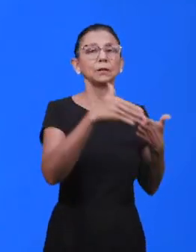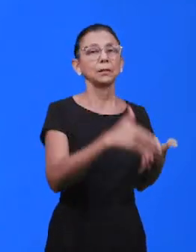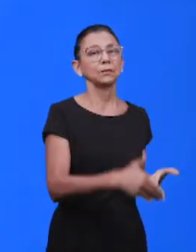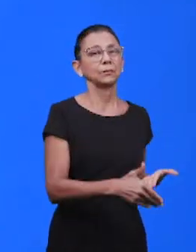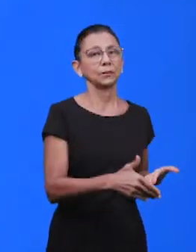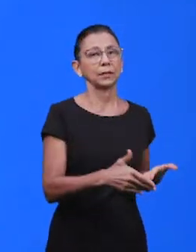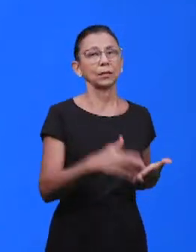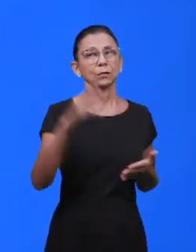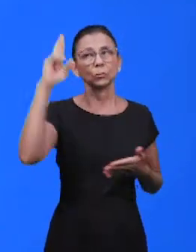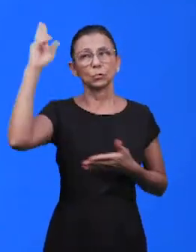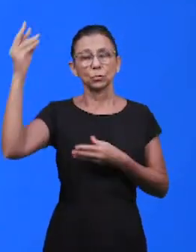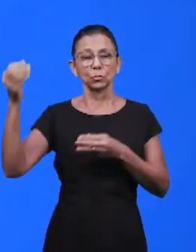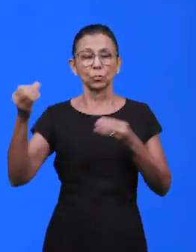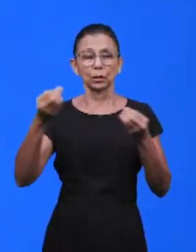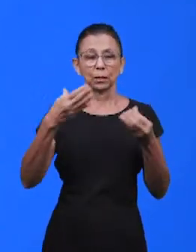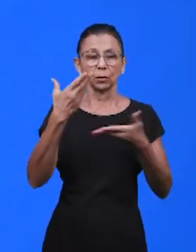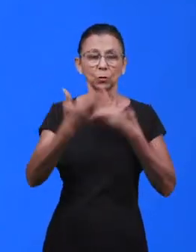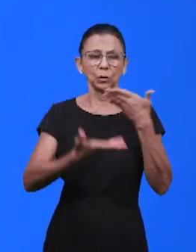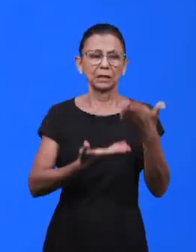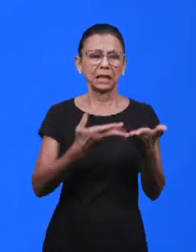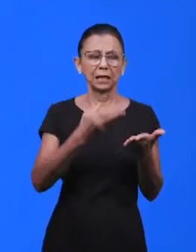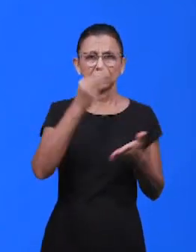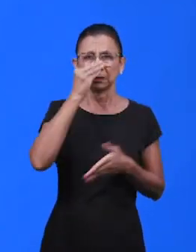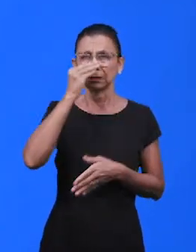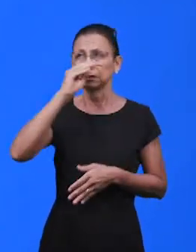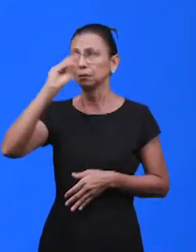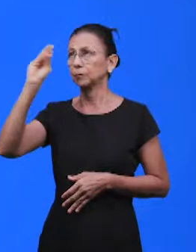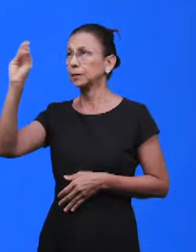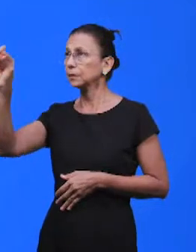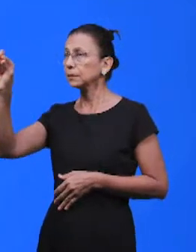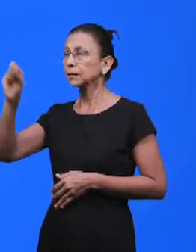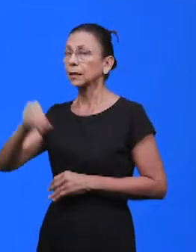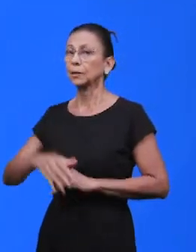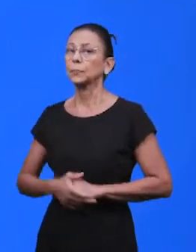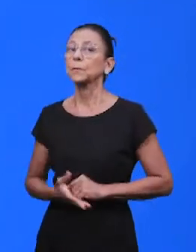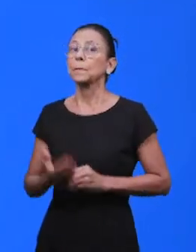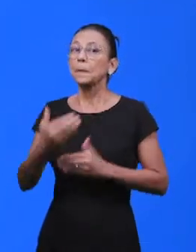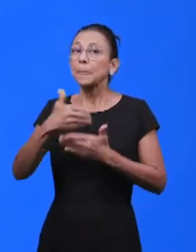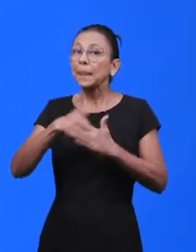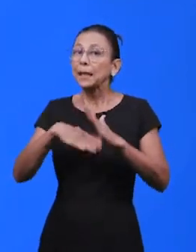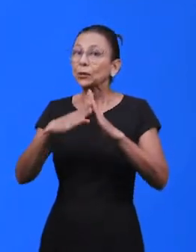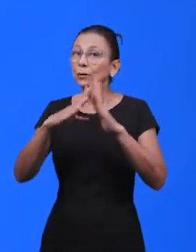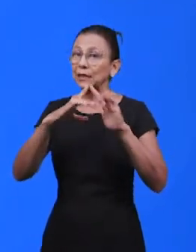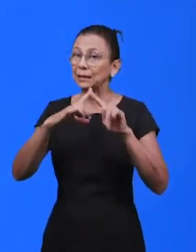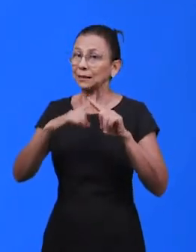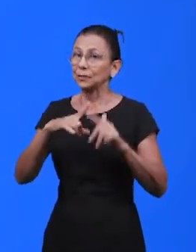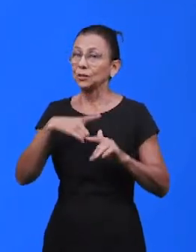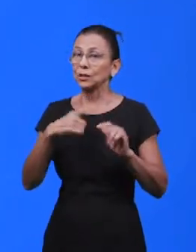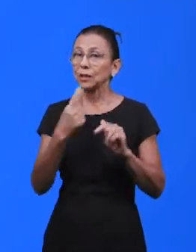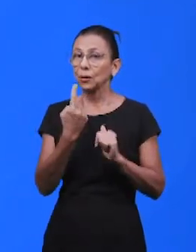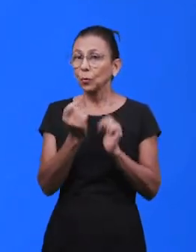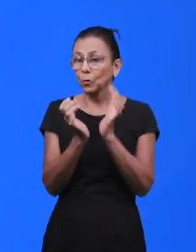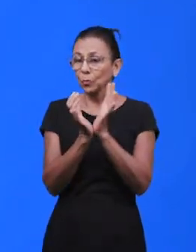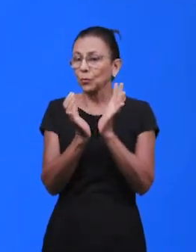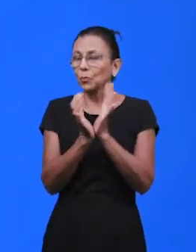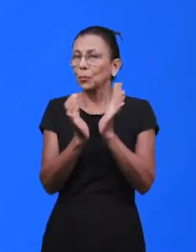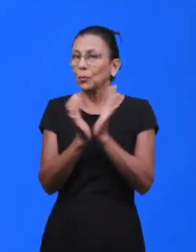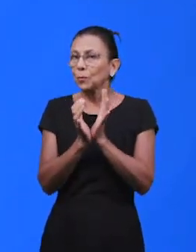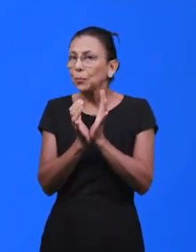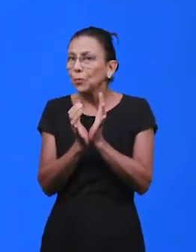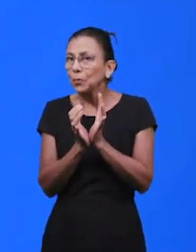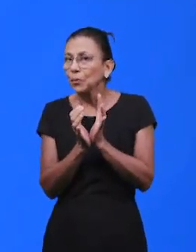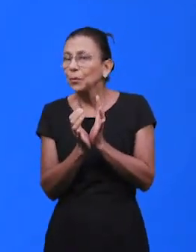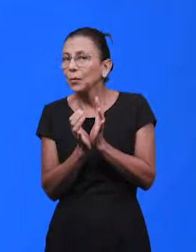mão dela para ela cuidar. Então é aquele grupo dentro da igreja que chega um momento que eles param de cuidar da vinha, né? O